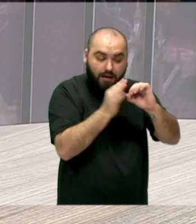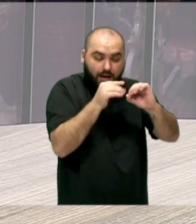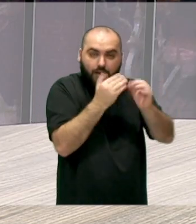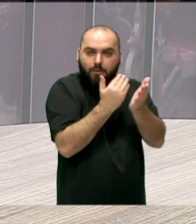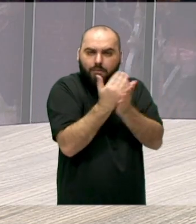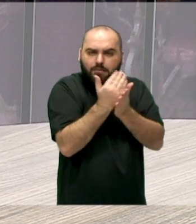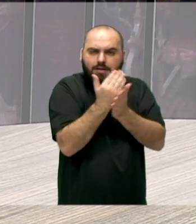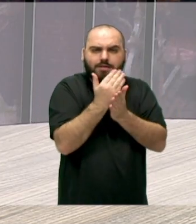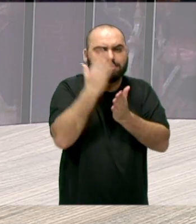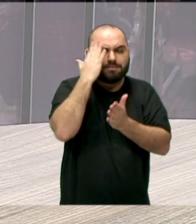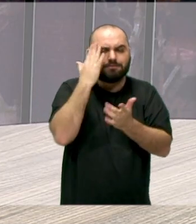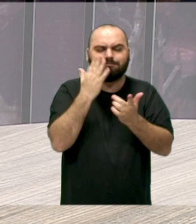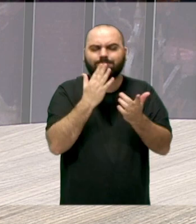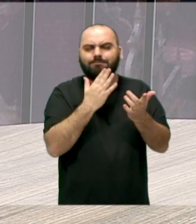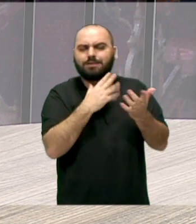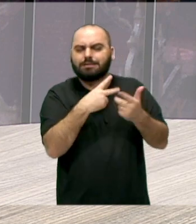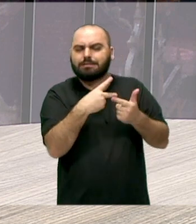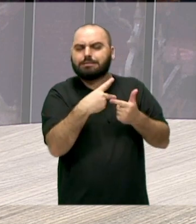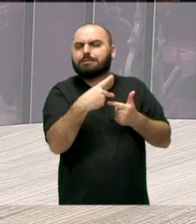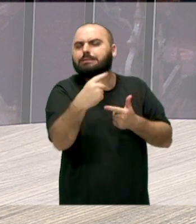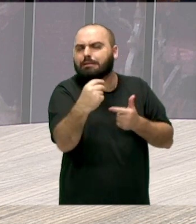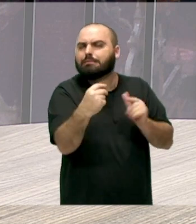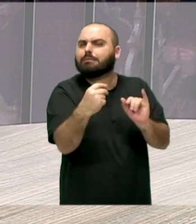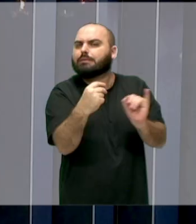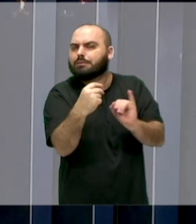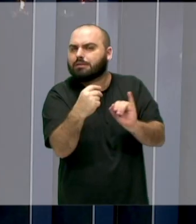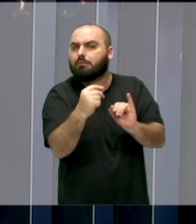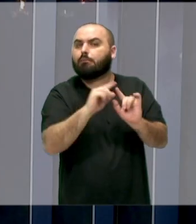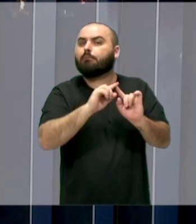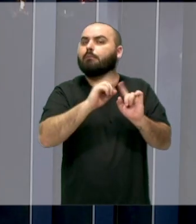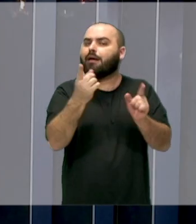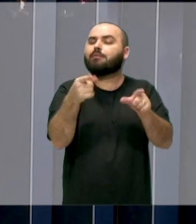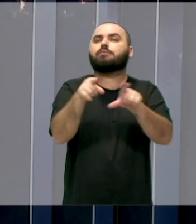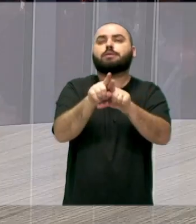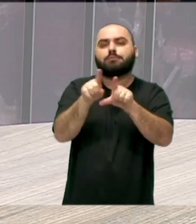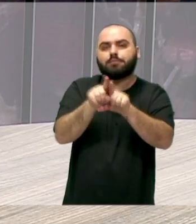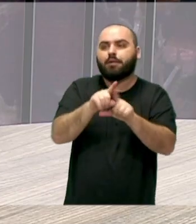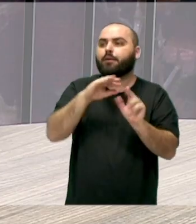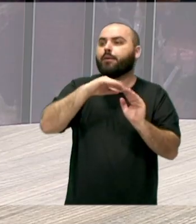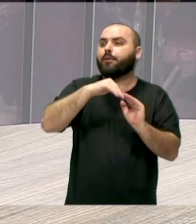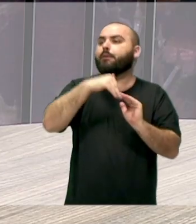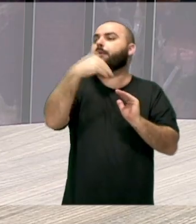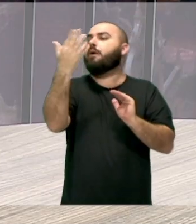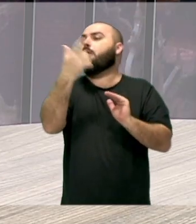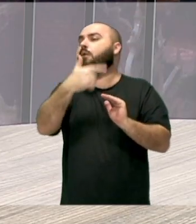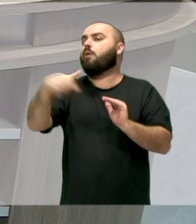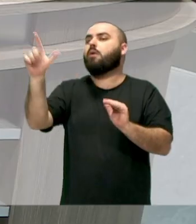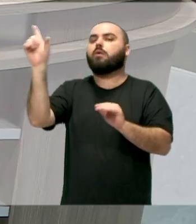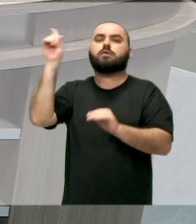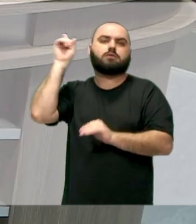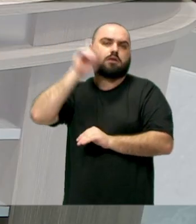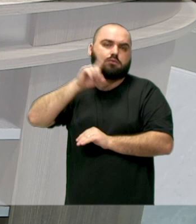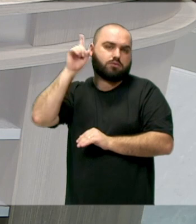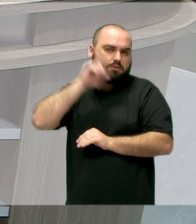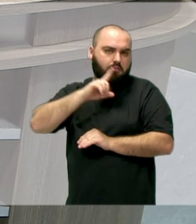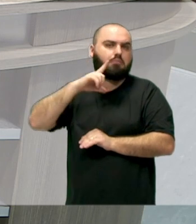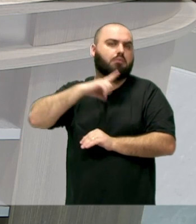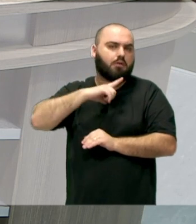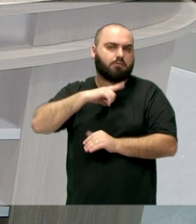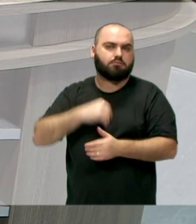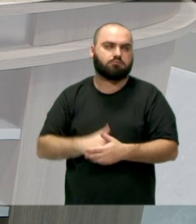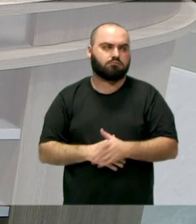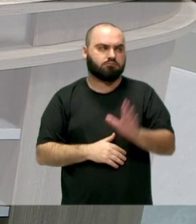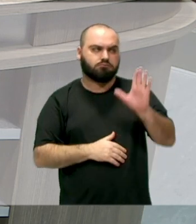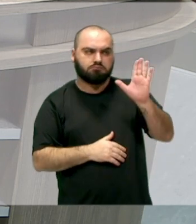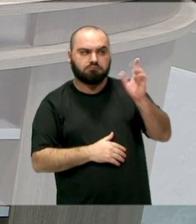vontade de querer sair um pouco daqui, mas ao mesmo tempo de ir para fora, ir para os Estados Unidos, como tiveram fazer alguns.